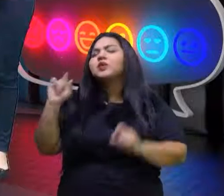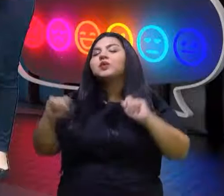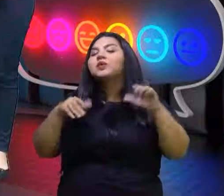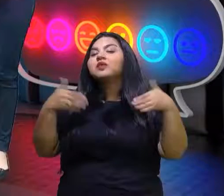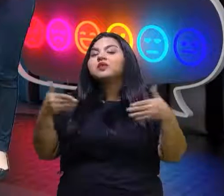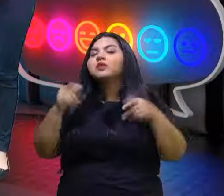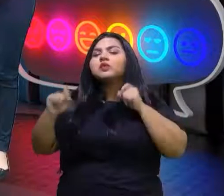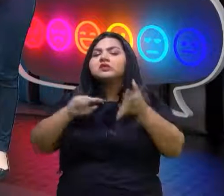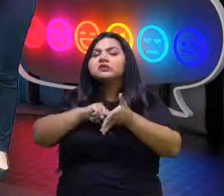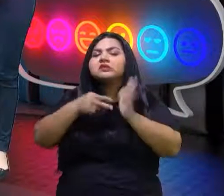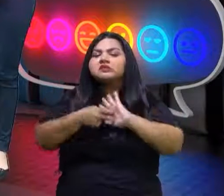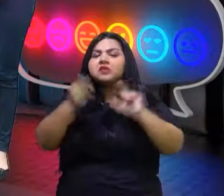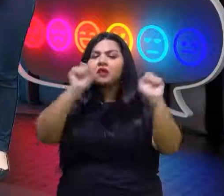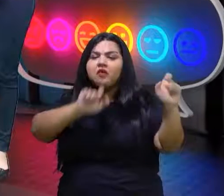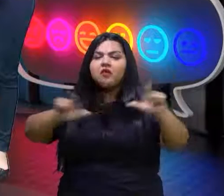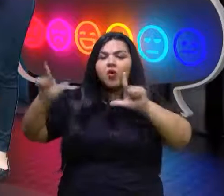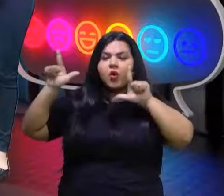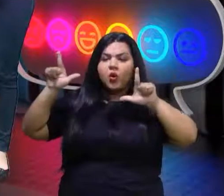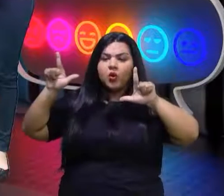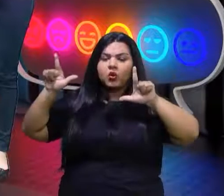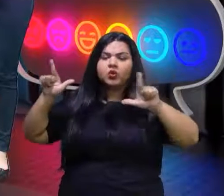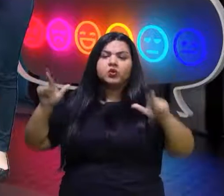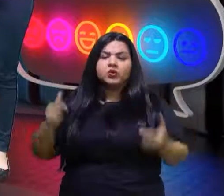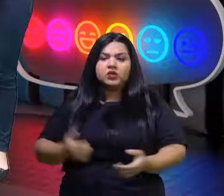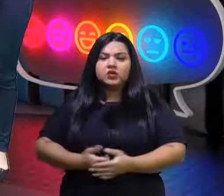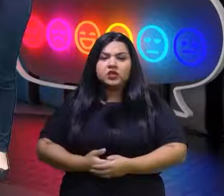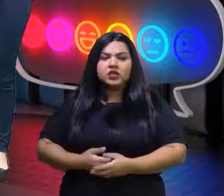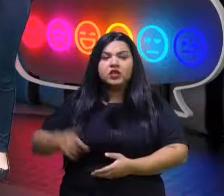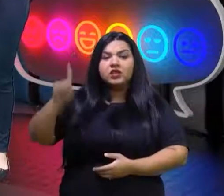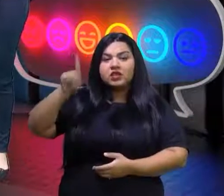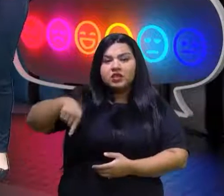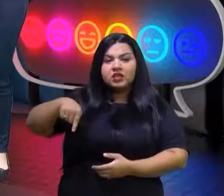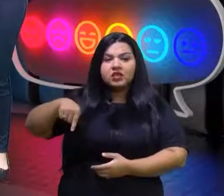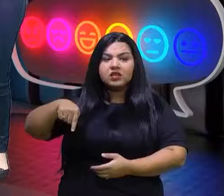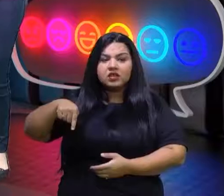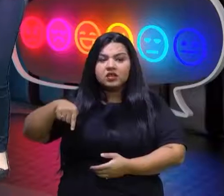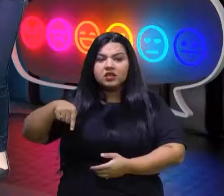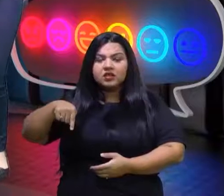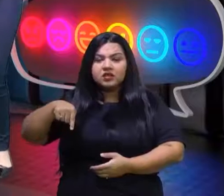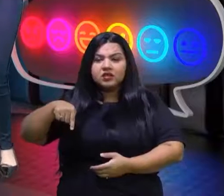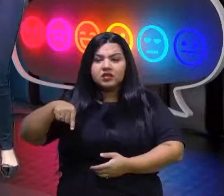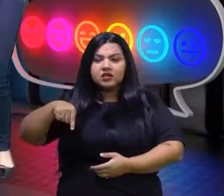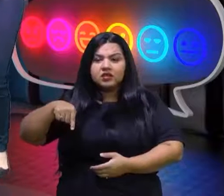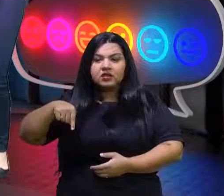essa foto, tá? Essa foto, gente, ela é